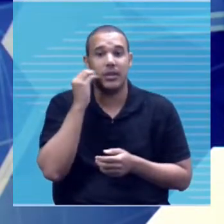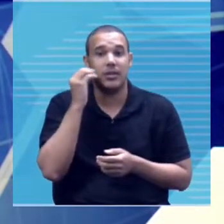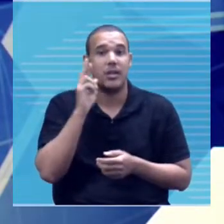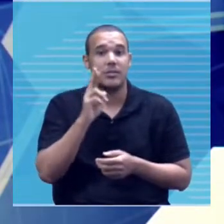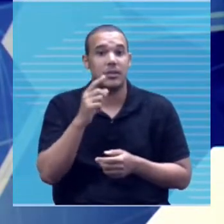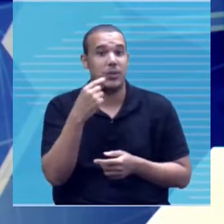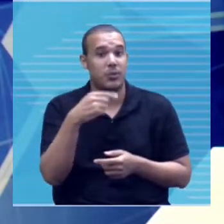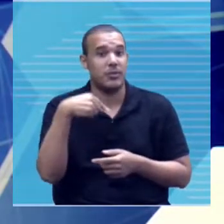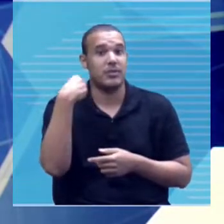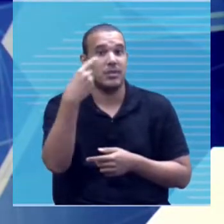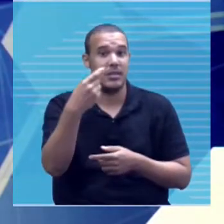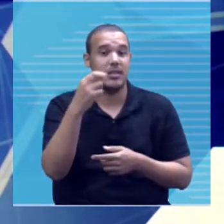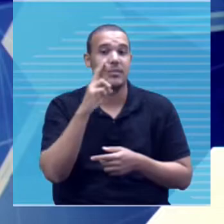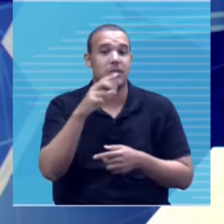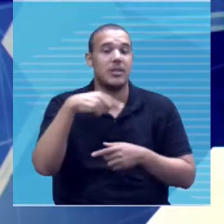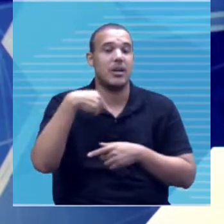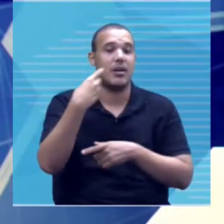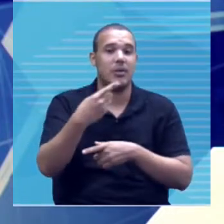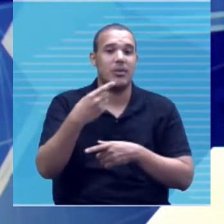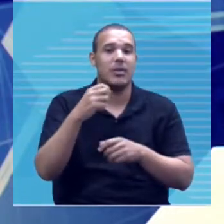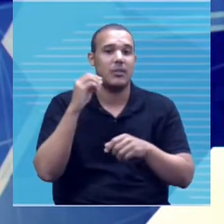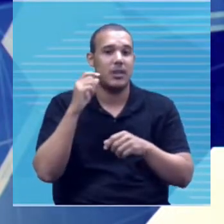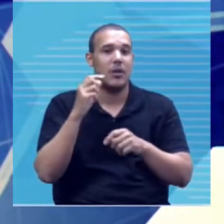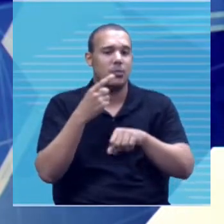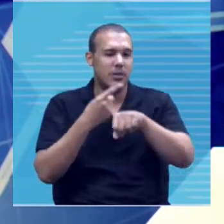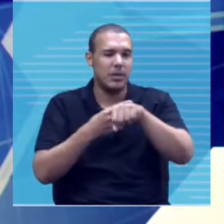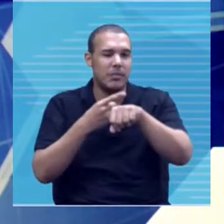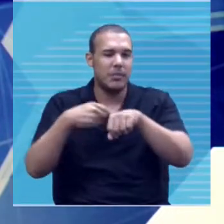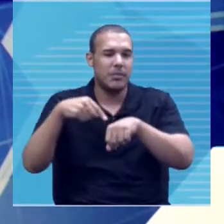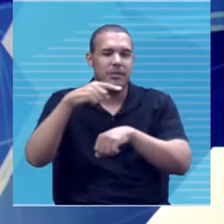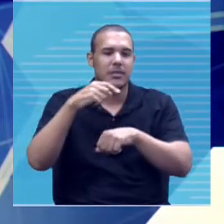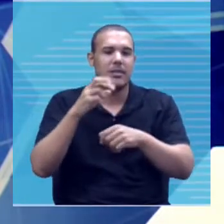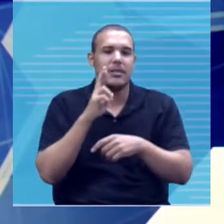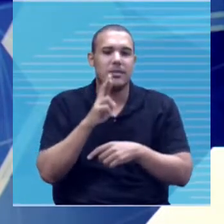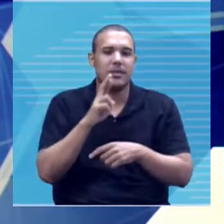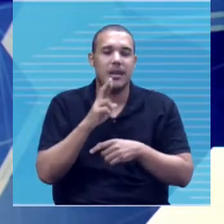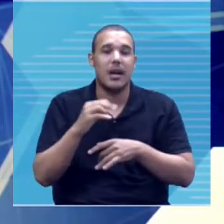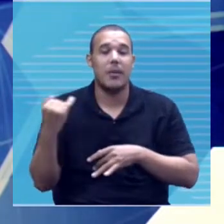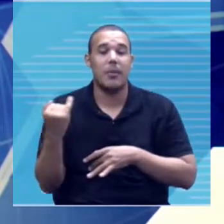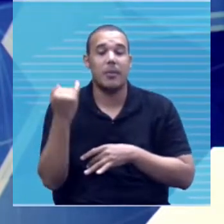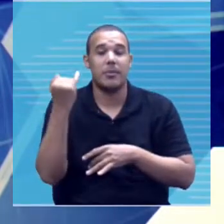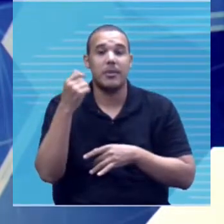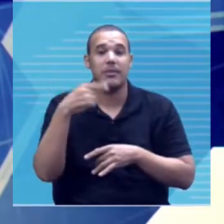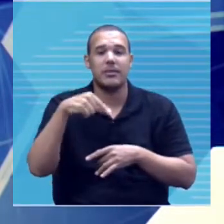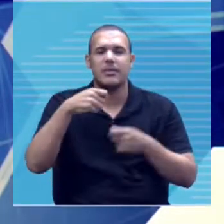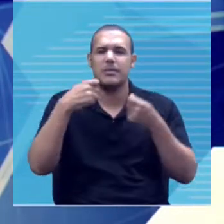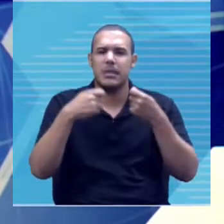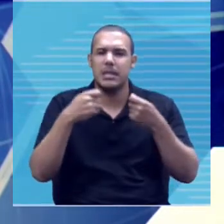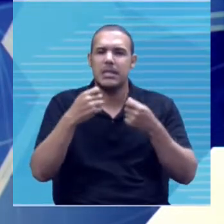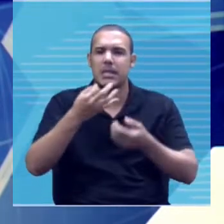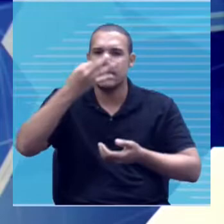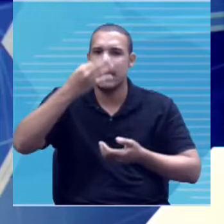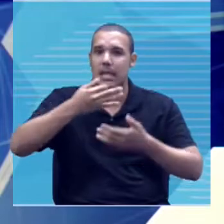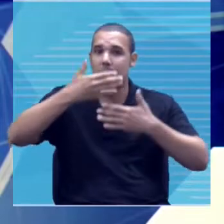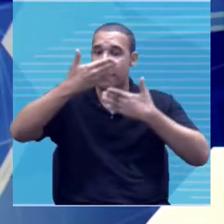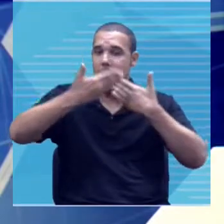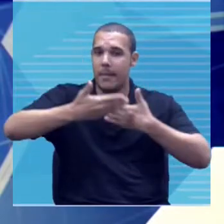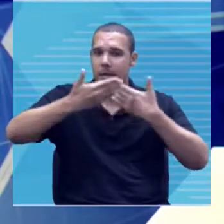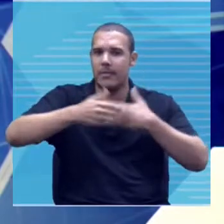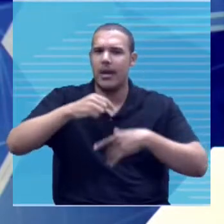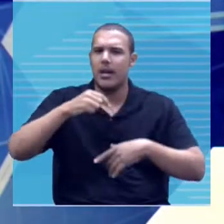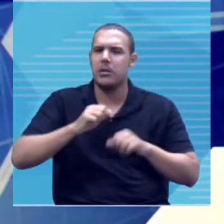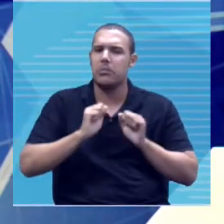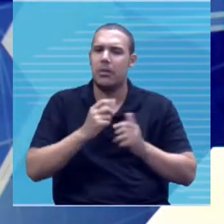tentam a outra. Claro, eu vou dar um tempinho para vocês tentarem as questões, que o importante é esse, você tem que acertar, né? Na prova, que você pode